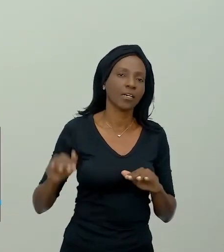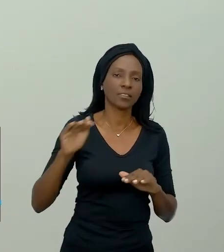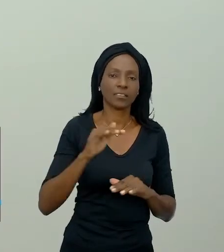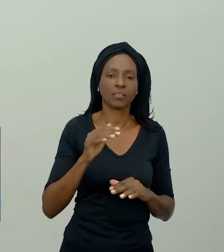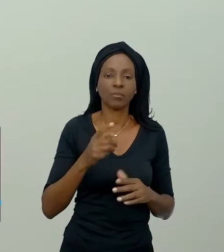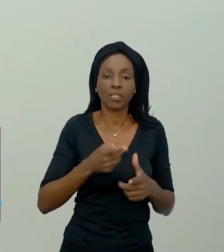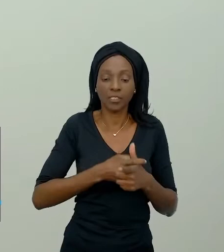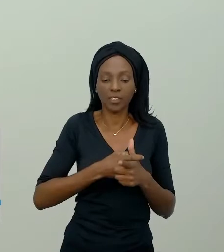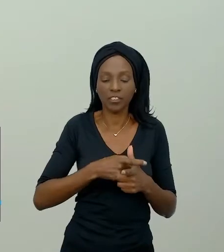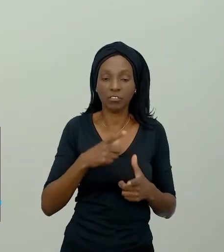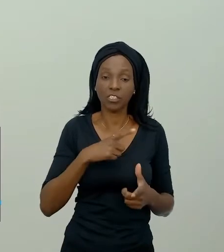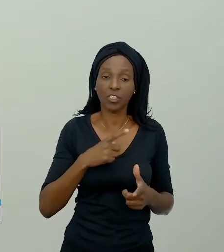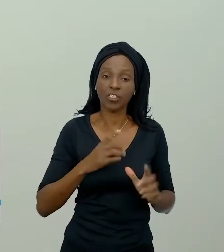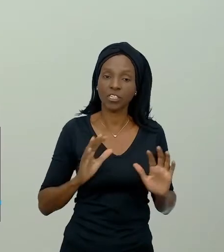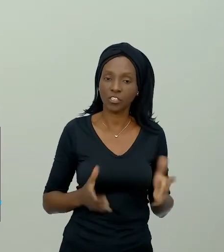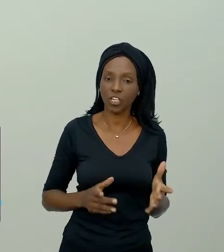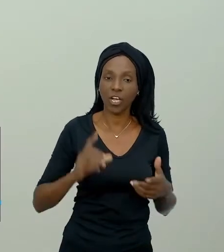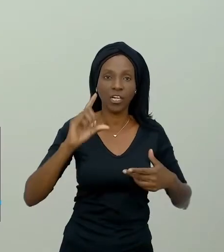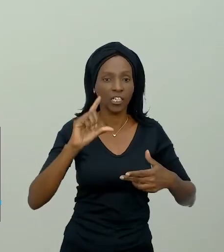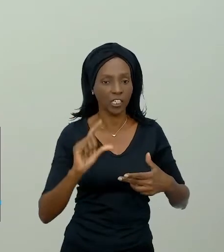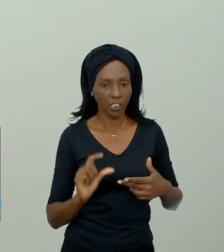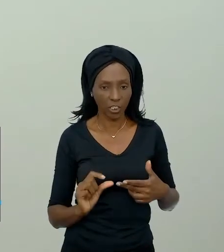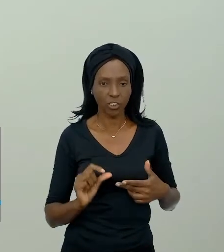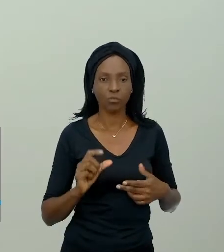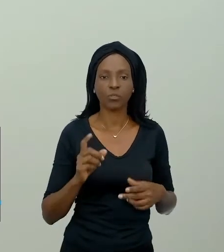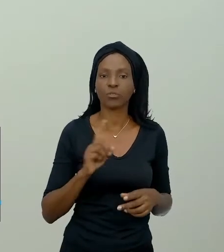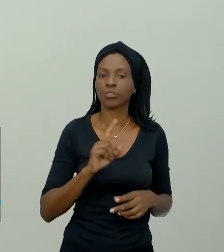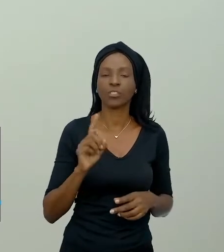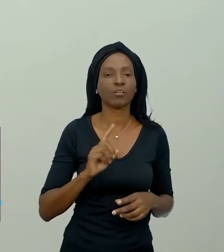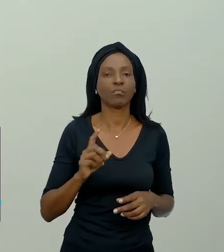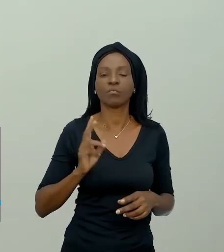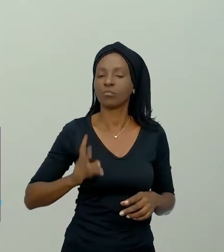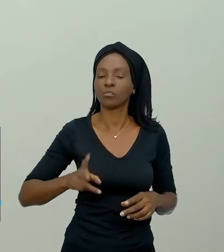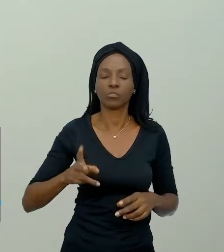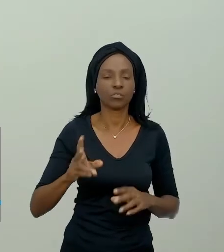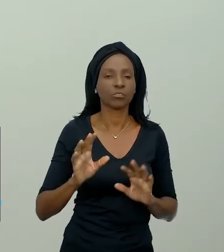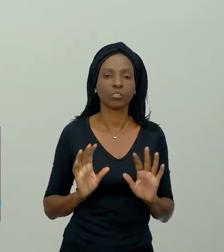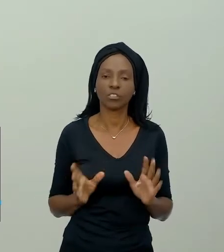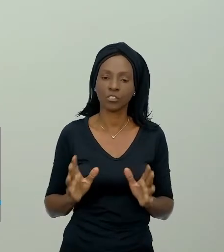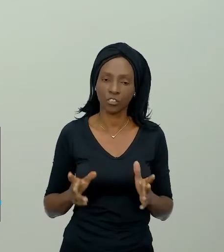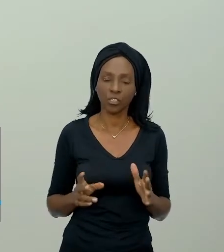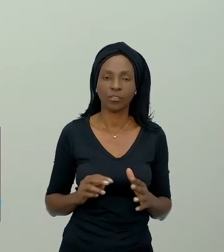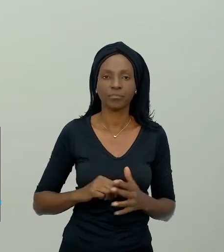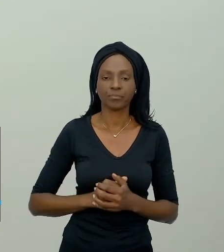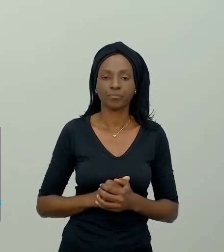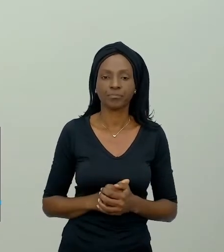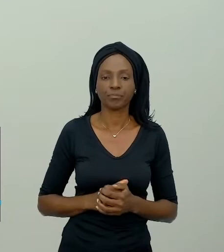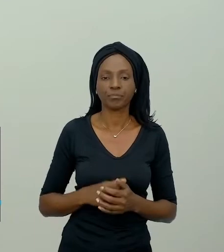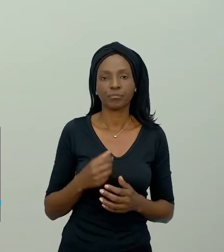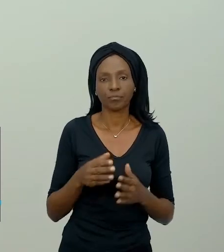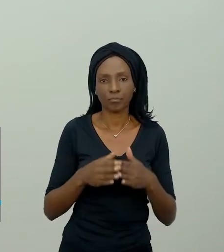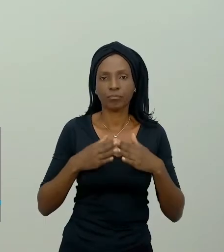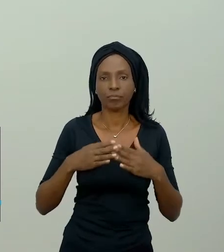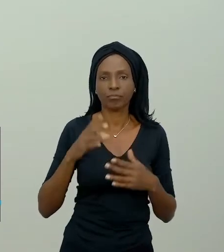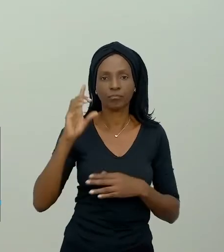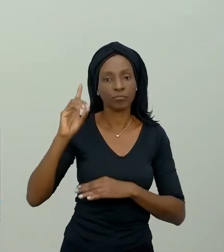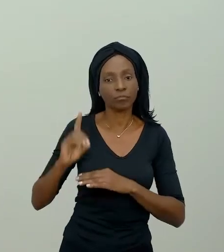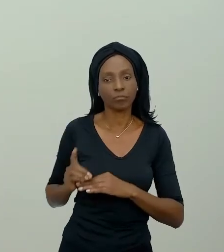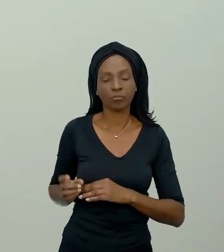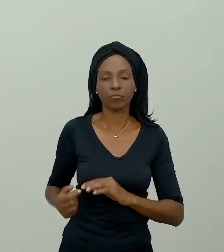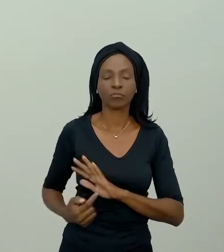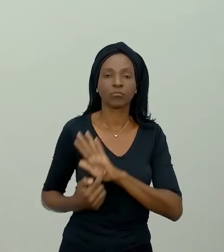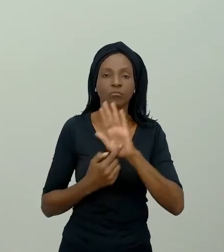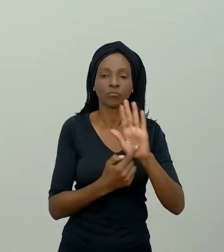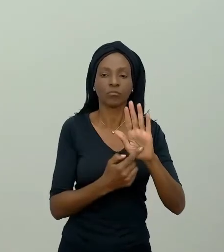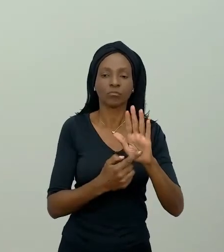ele não vai ser amortizado também, os juros já está ali embutido, é isso que ele quer dizer. Eu vou pedir para o nosso diretor espelhar aí